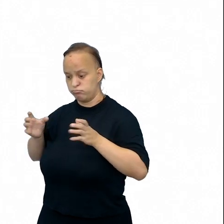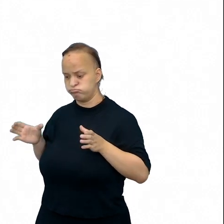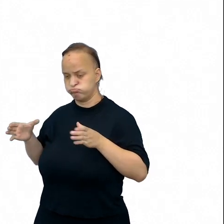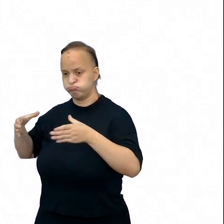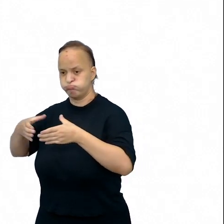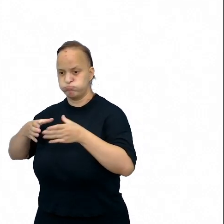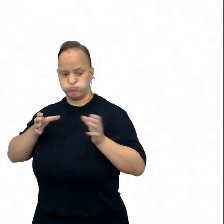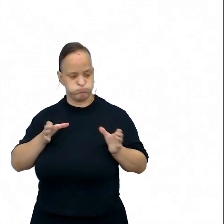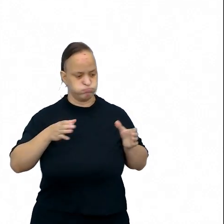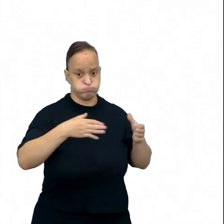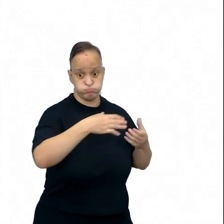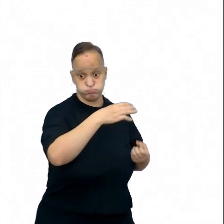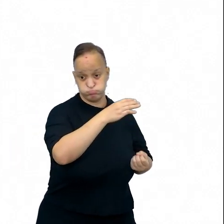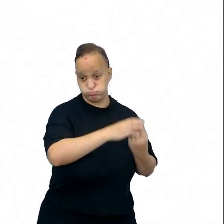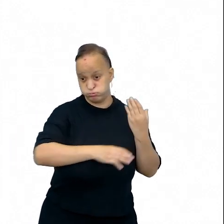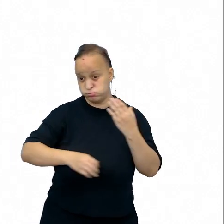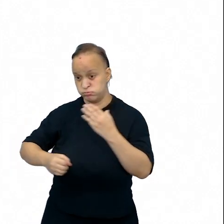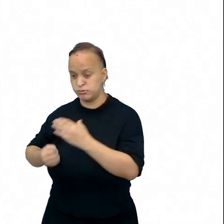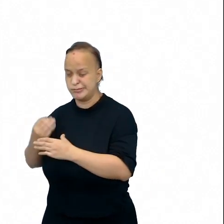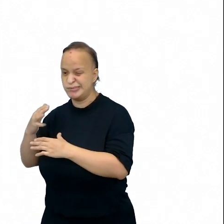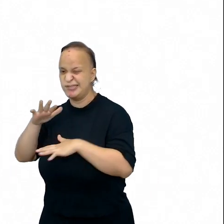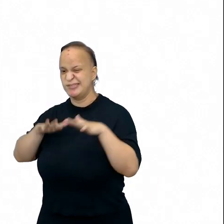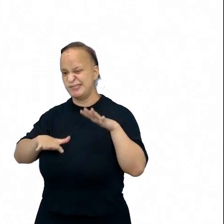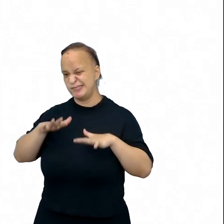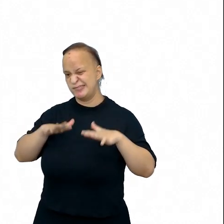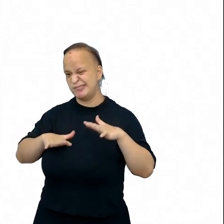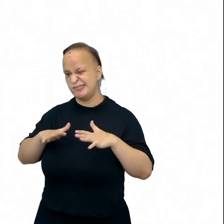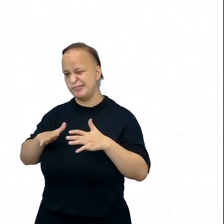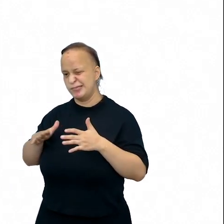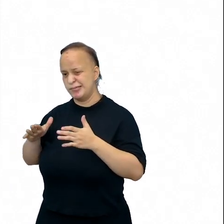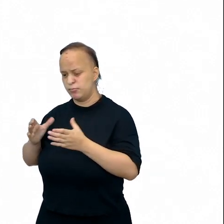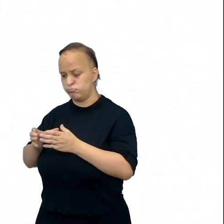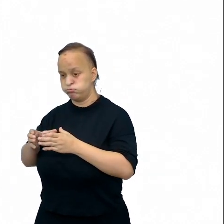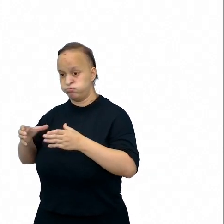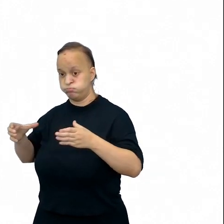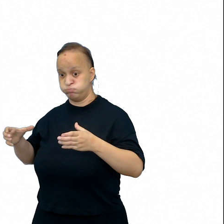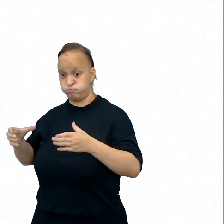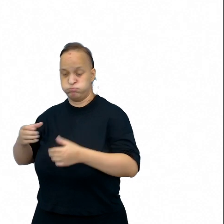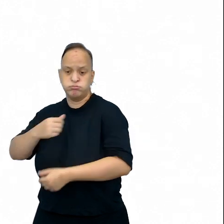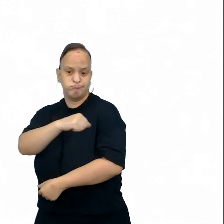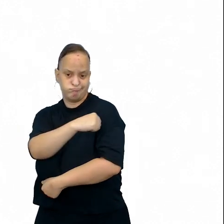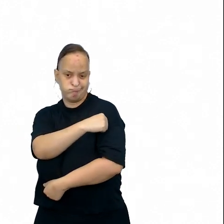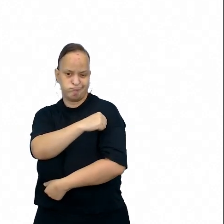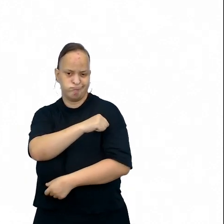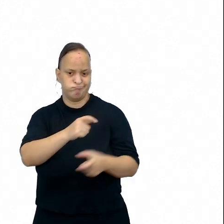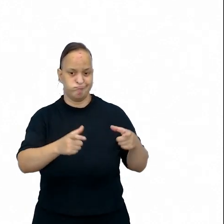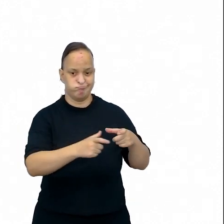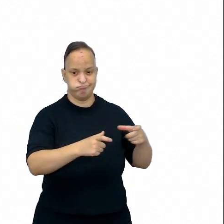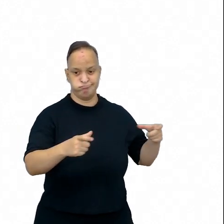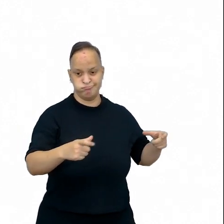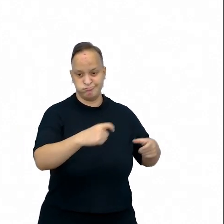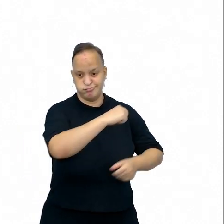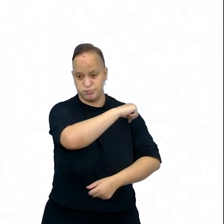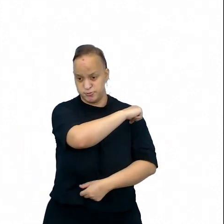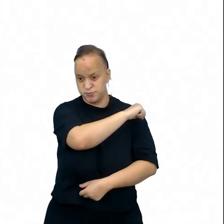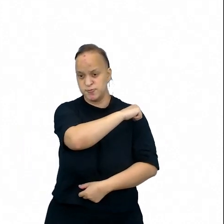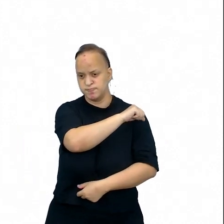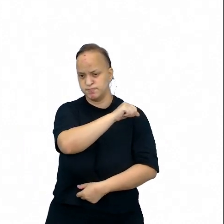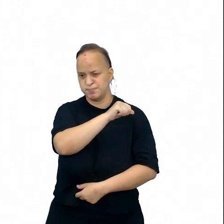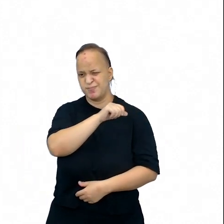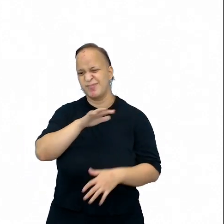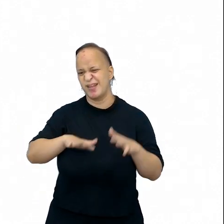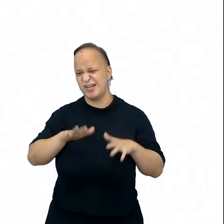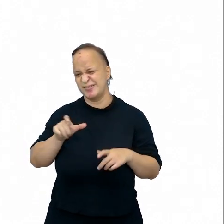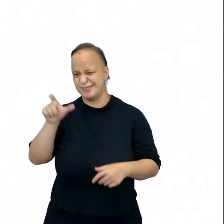né, dependendo da quantidade de estudantes que há na sala. Então, um vai ser o debatedor, de repente há 2 mediadores e